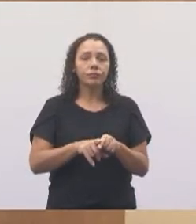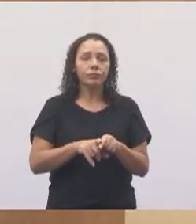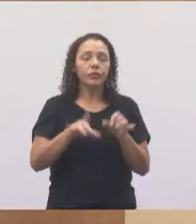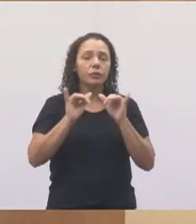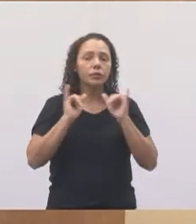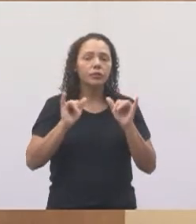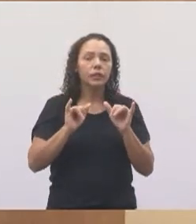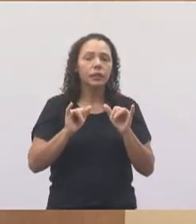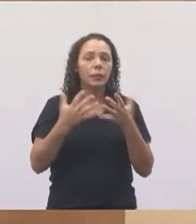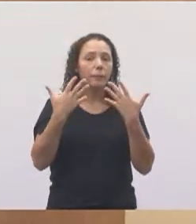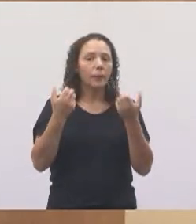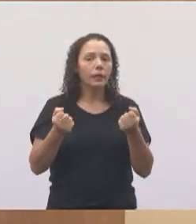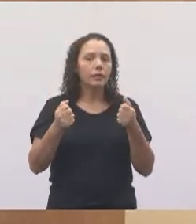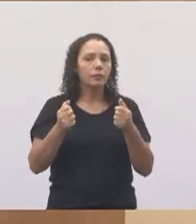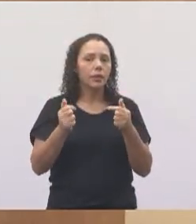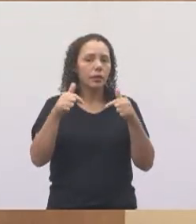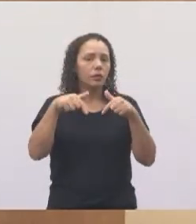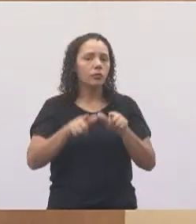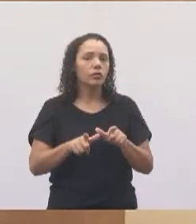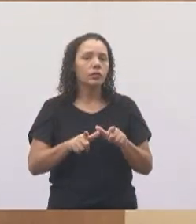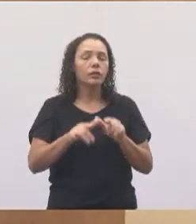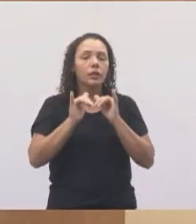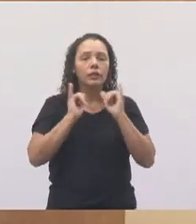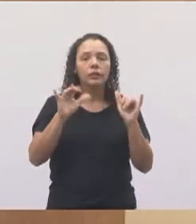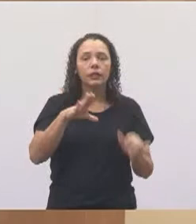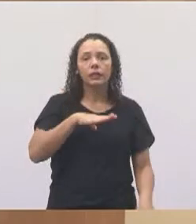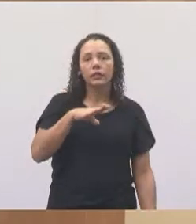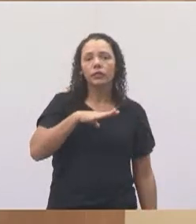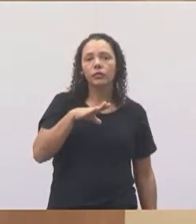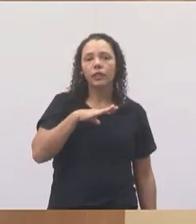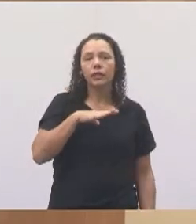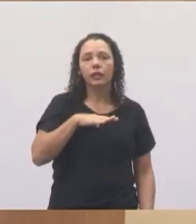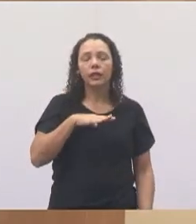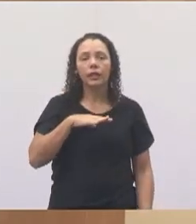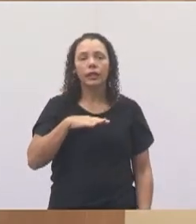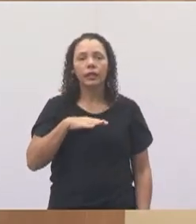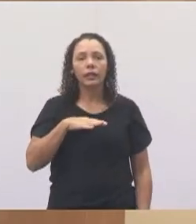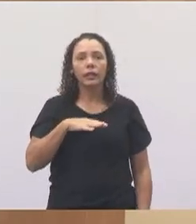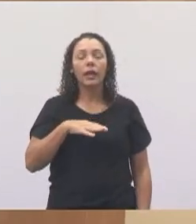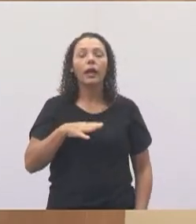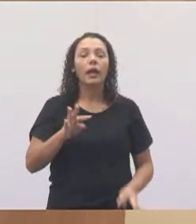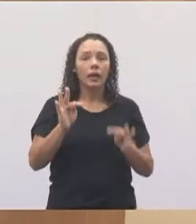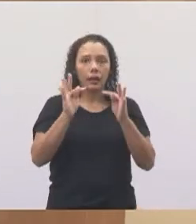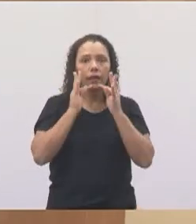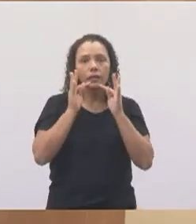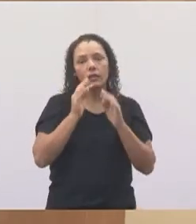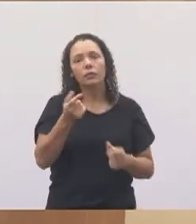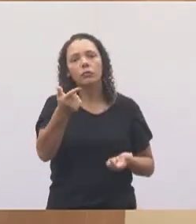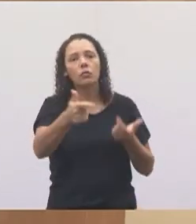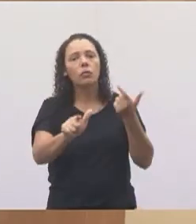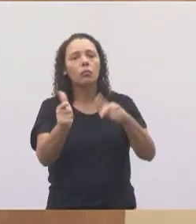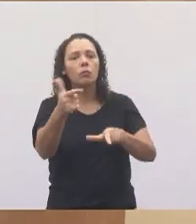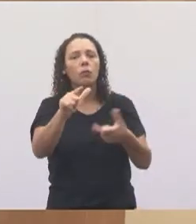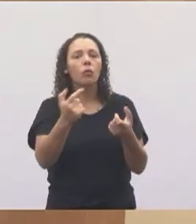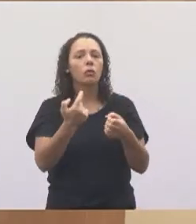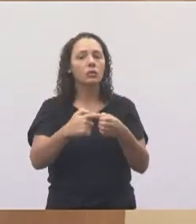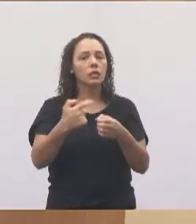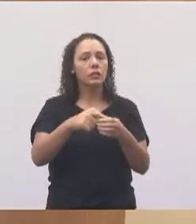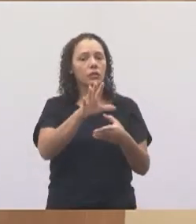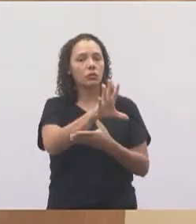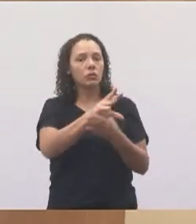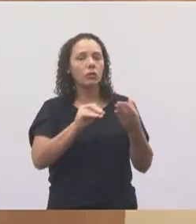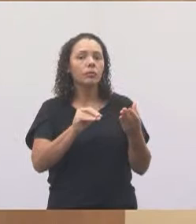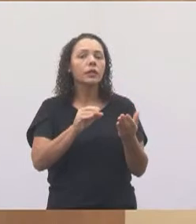esse título e dizer que o município de Jacareí está inspirando outros municípios, né, que também têm